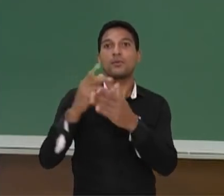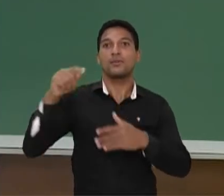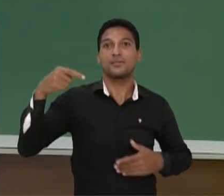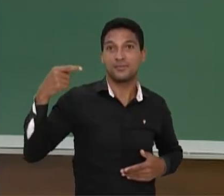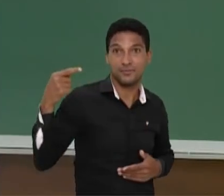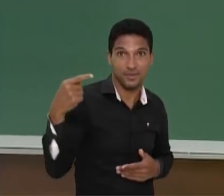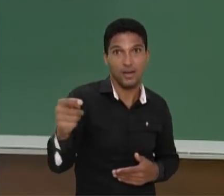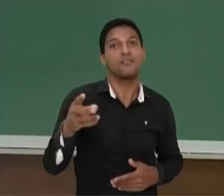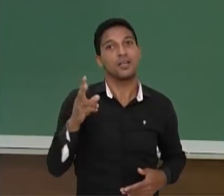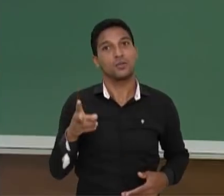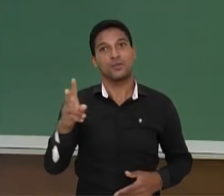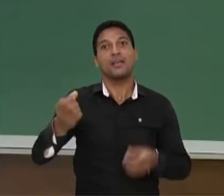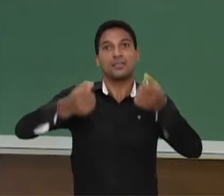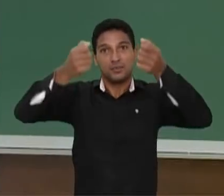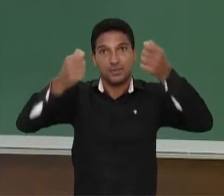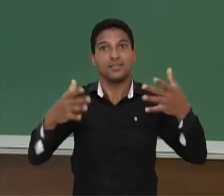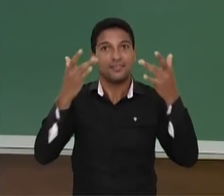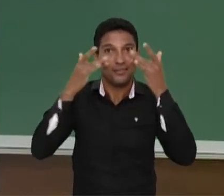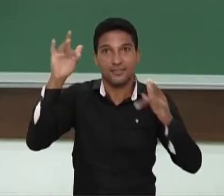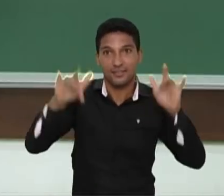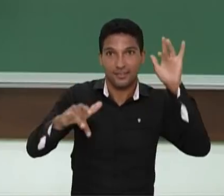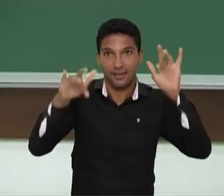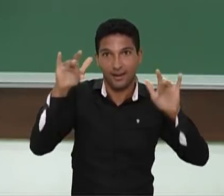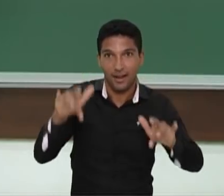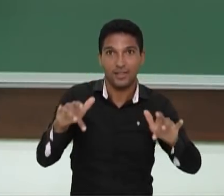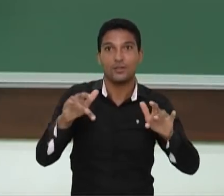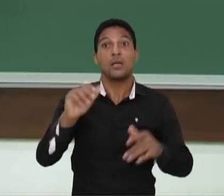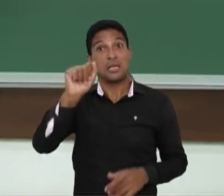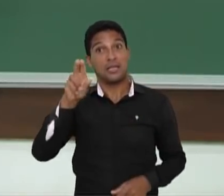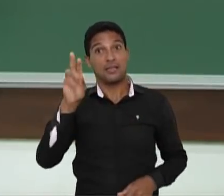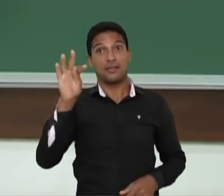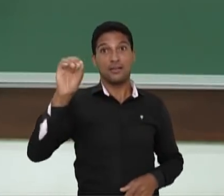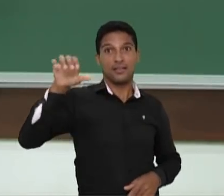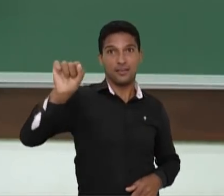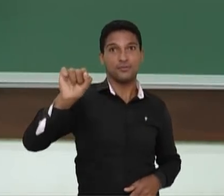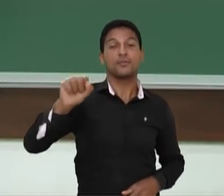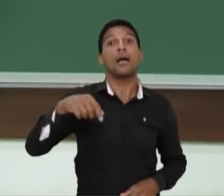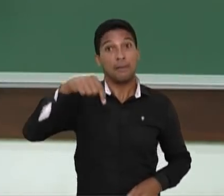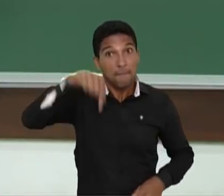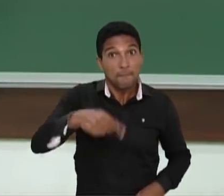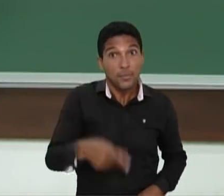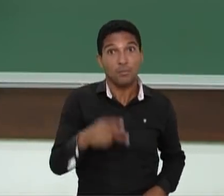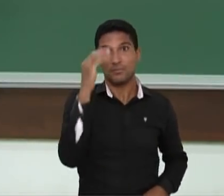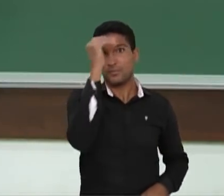continuar aqui falando sobre o teatro, os altos, mas no Brasil,